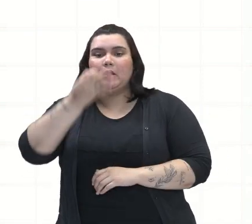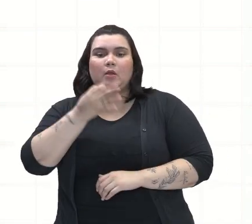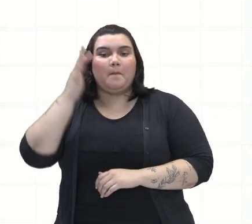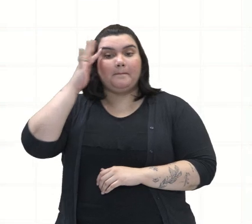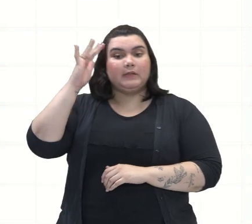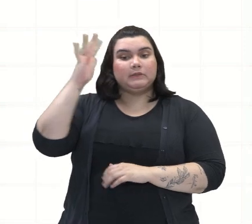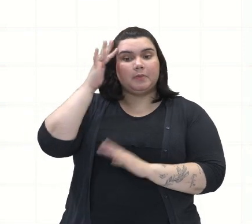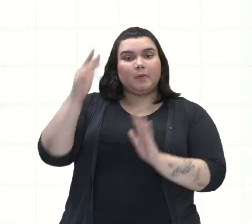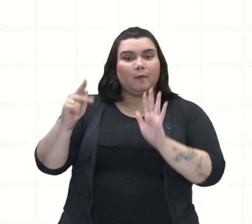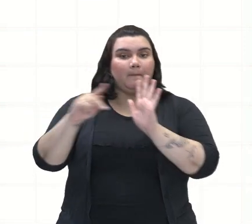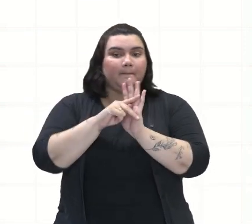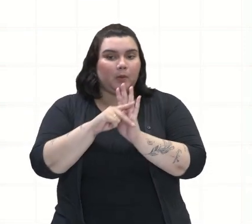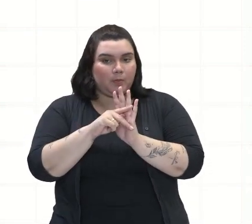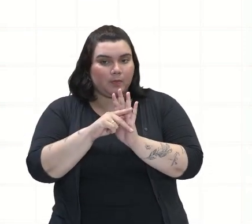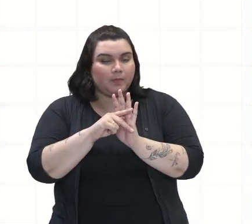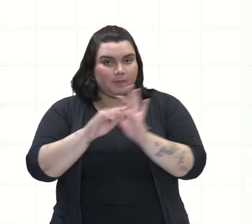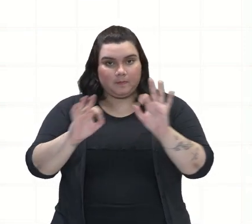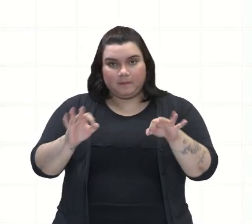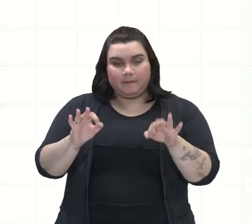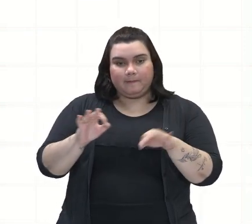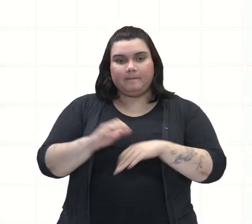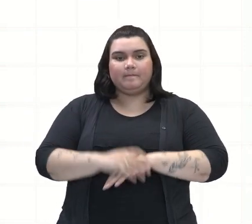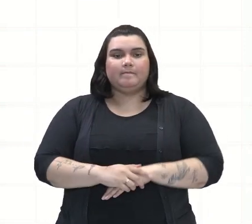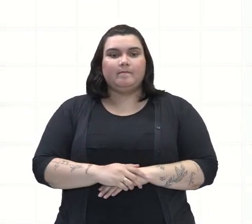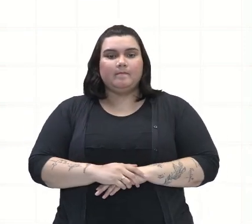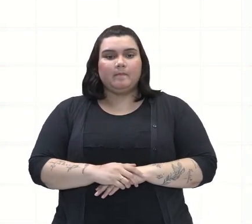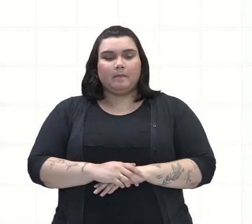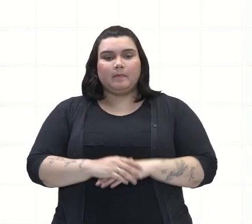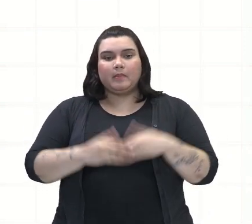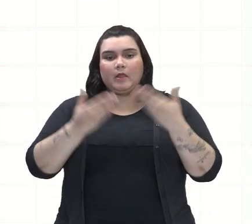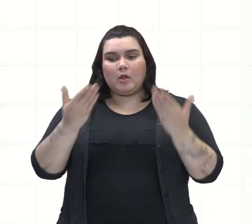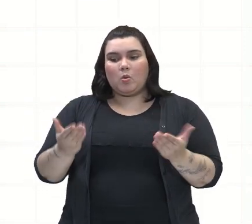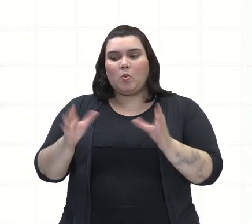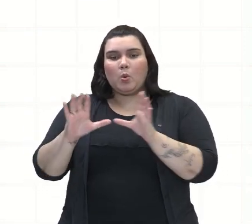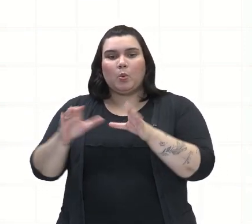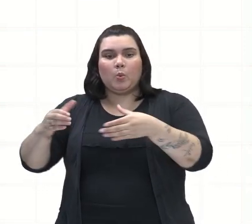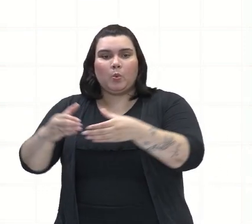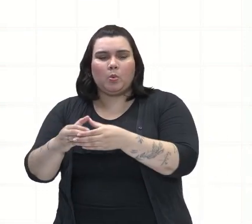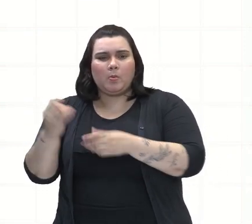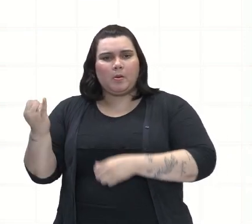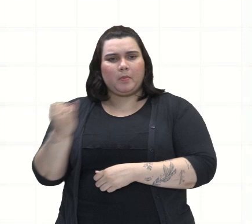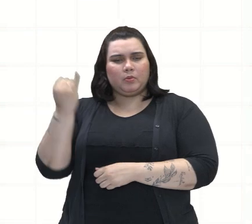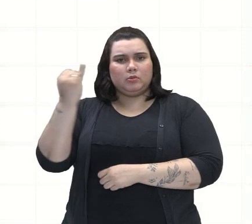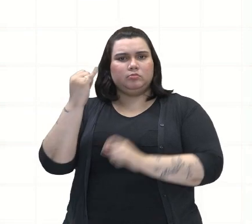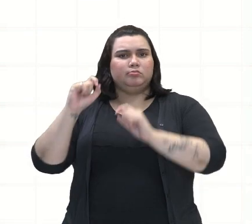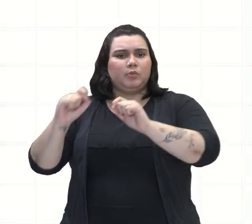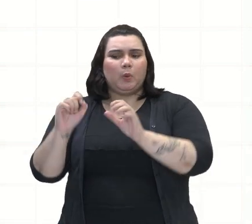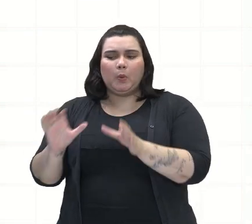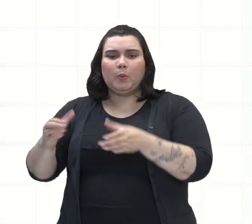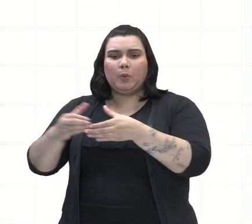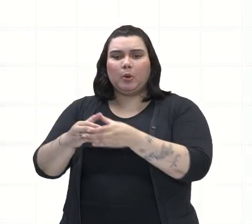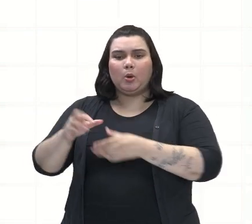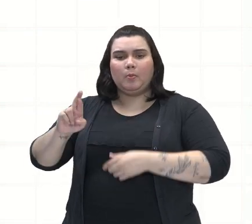aquilo que eles acreditavam. Então você tem um grupo muito importante que são os